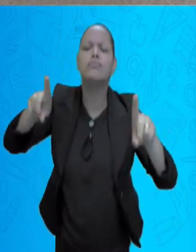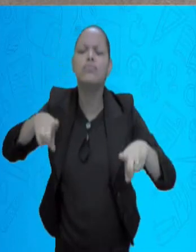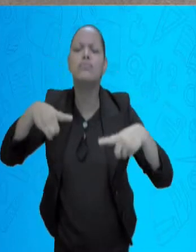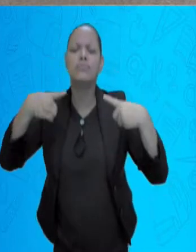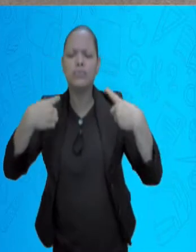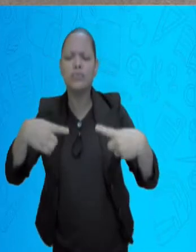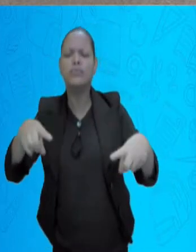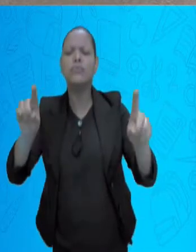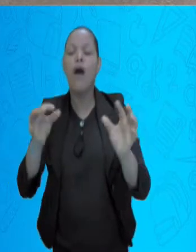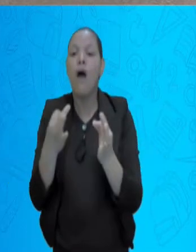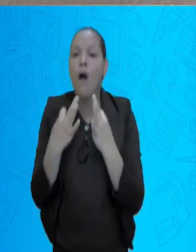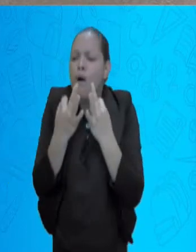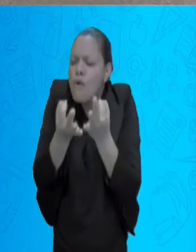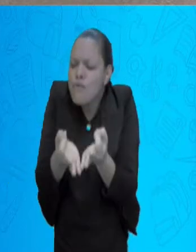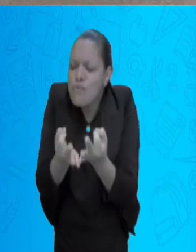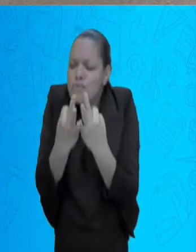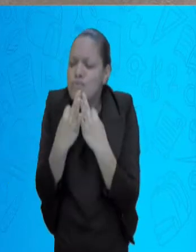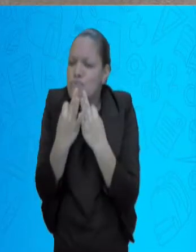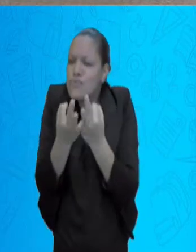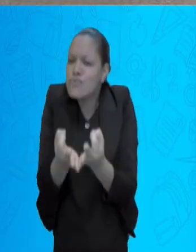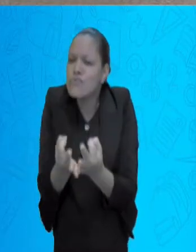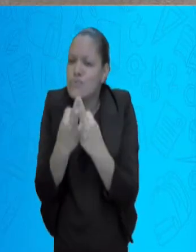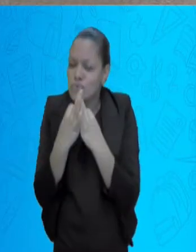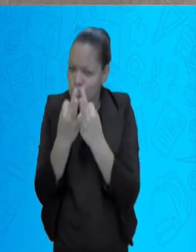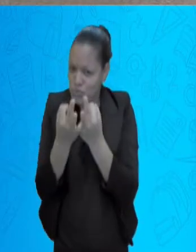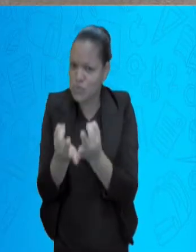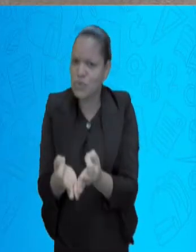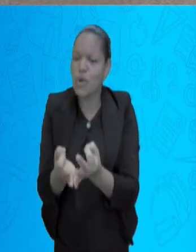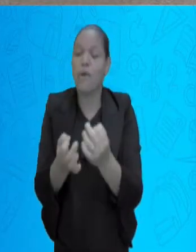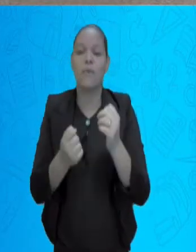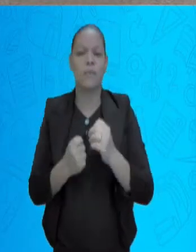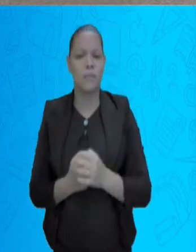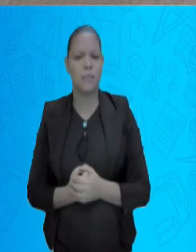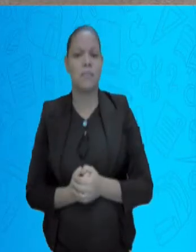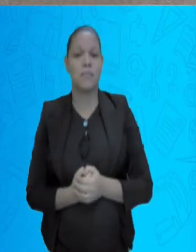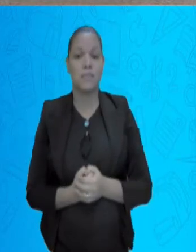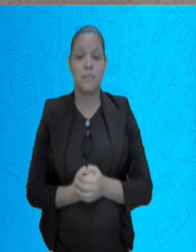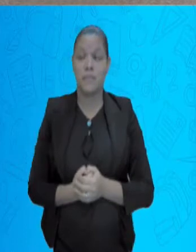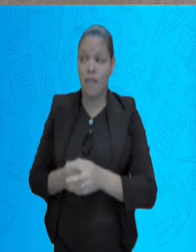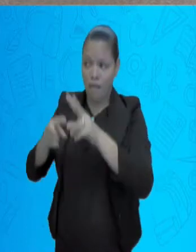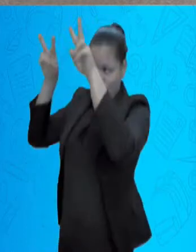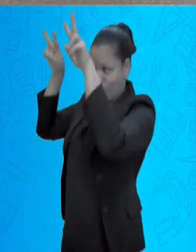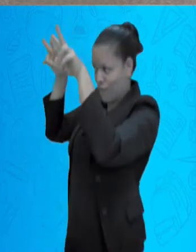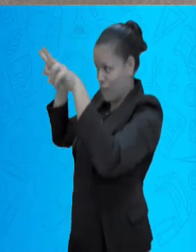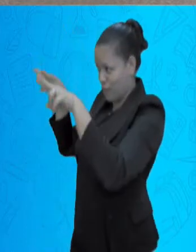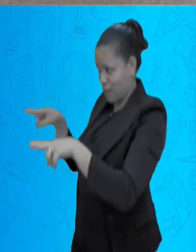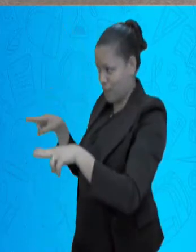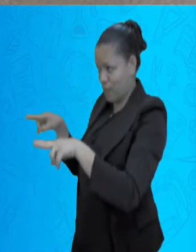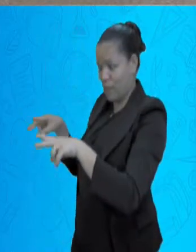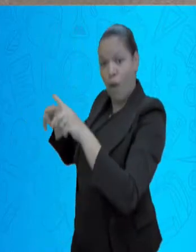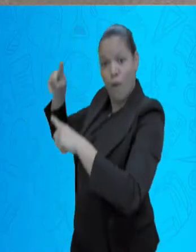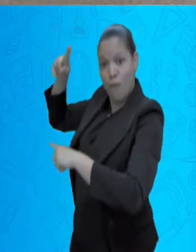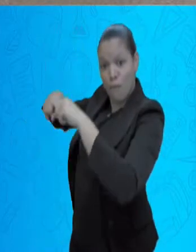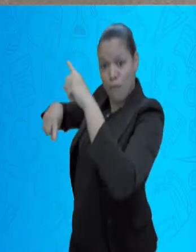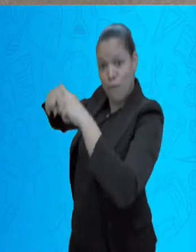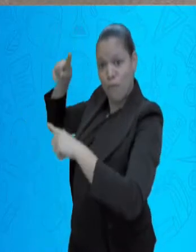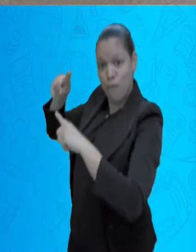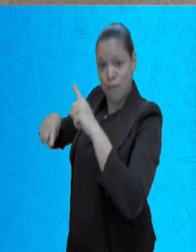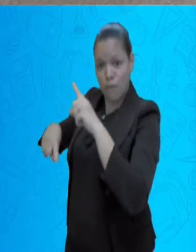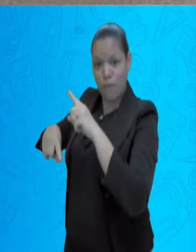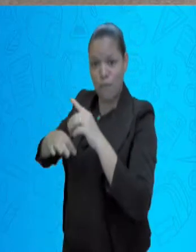através de ossos dos animais, peles. Nessa orquestra, os instrumentos eles já